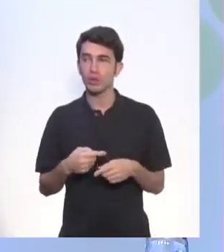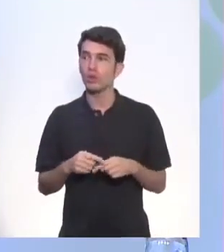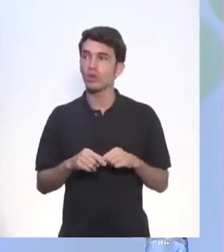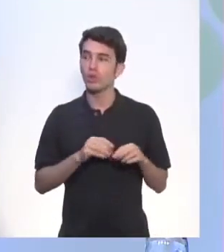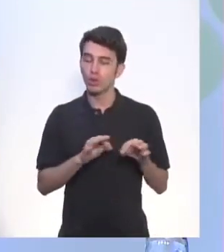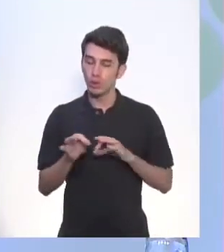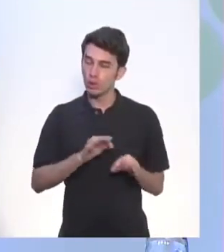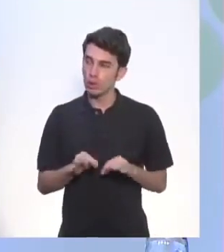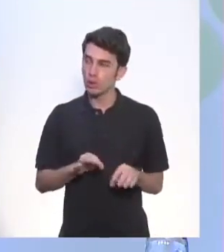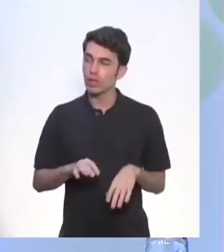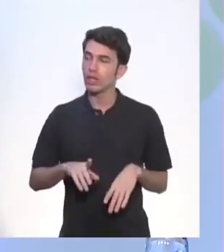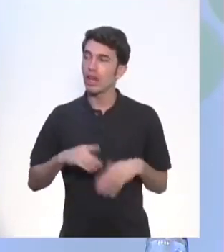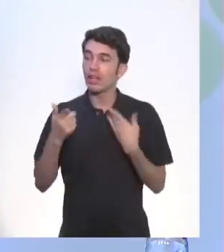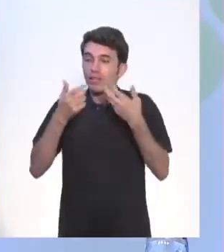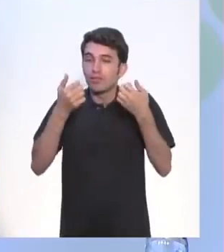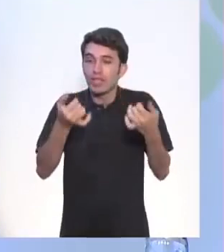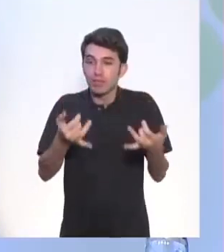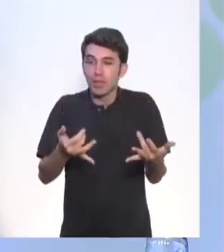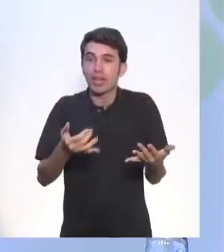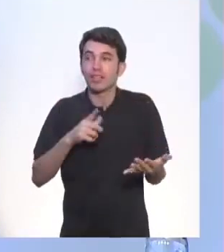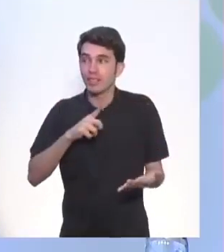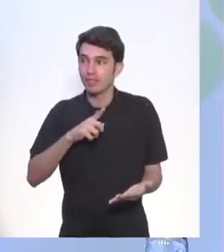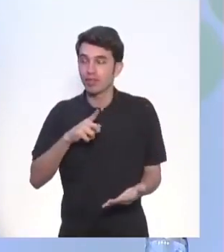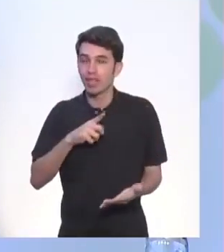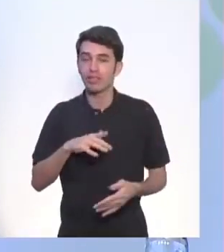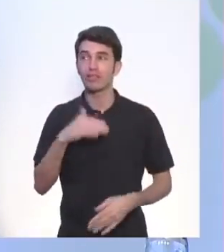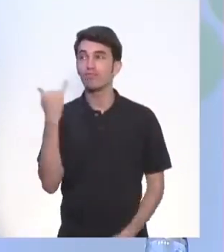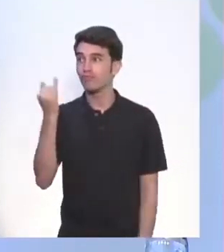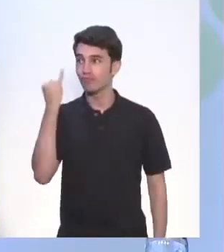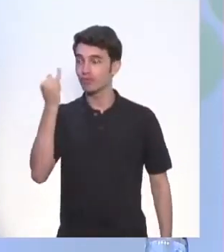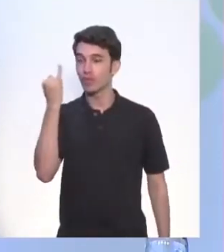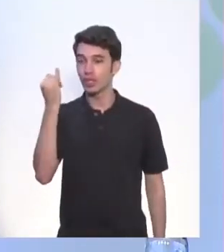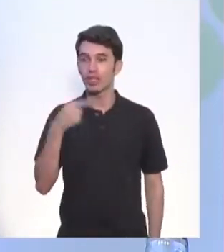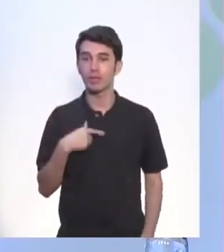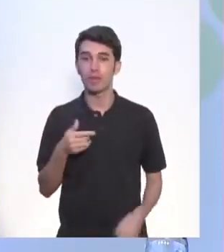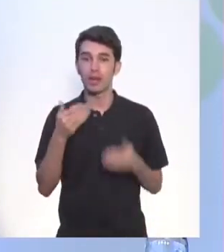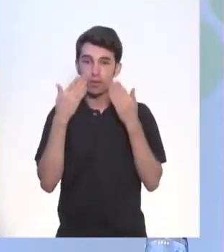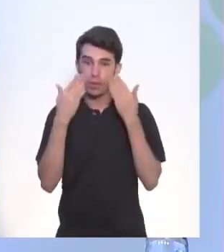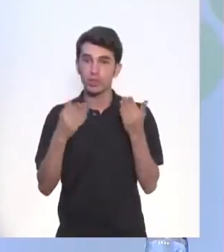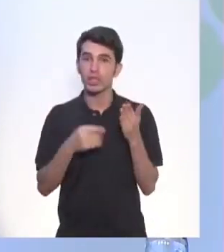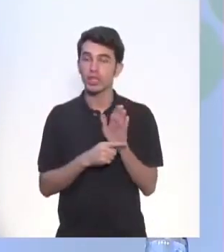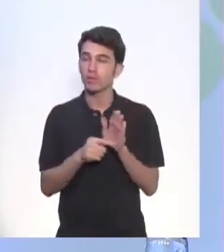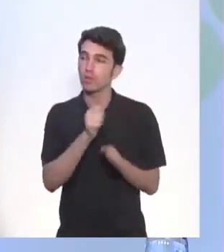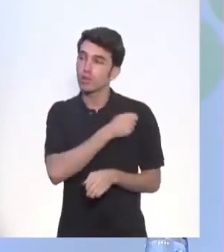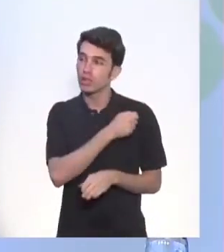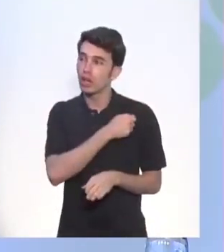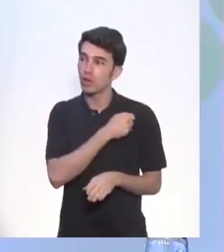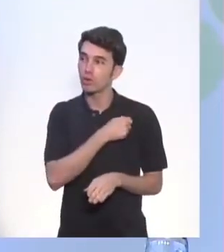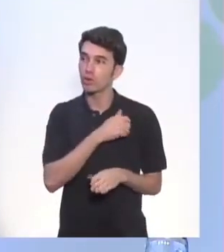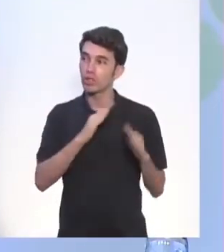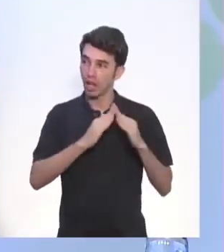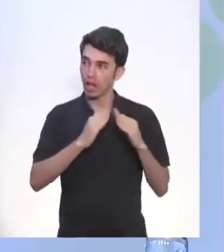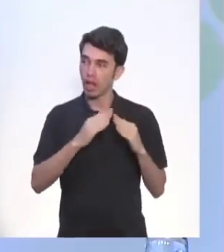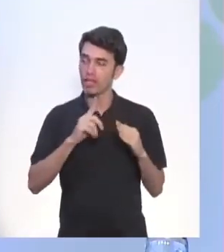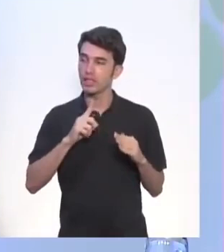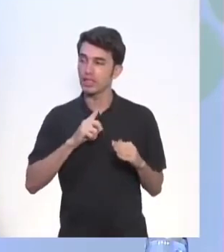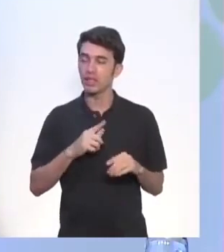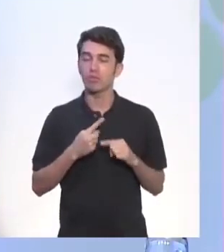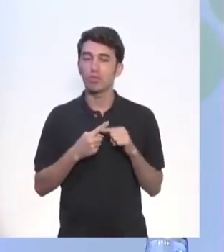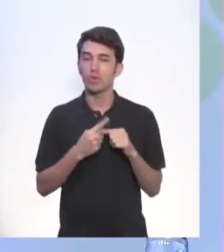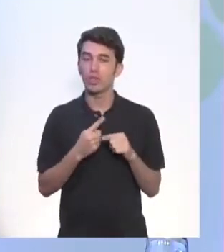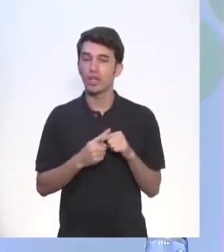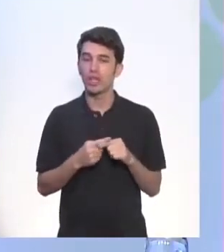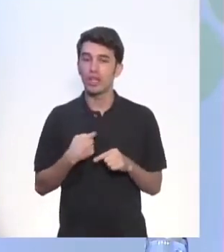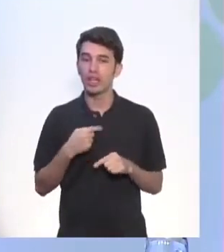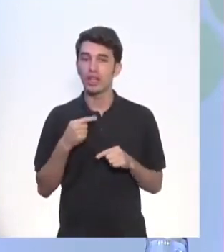tem algumas explicações. Isso é importante colocarmos aí para os alunos que estão em casa, porque essa explicação entrou